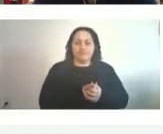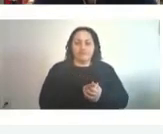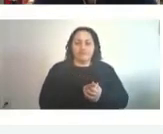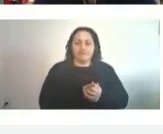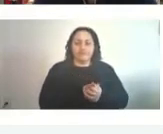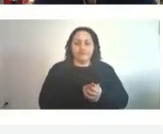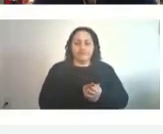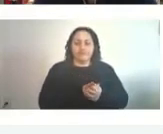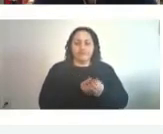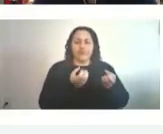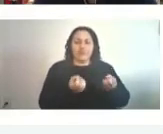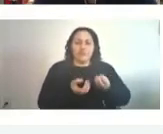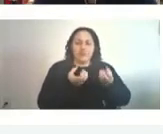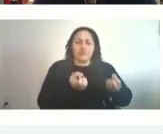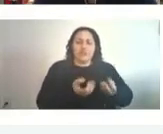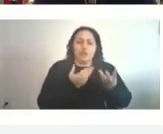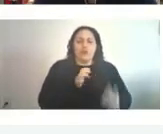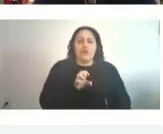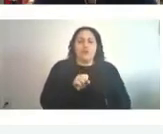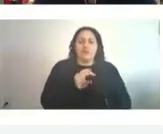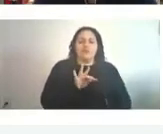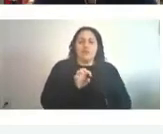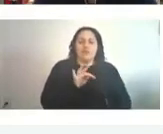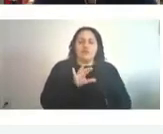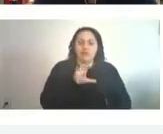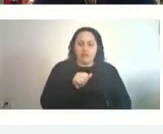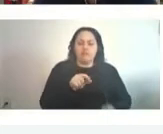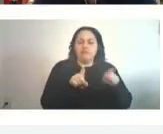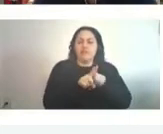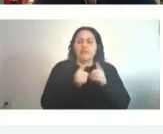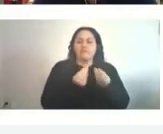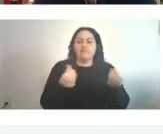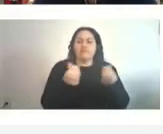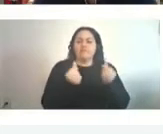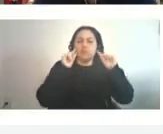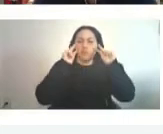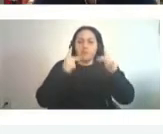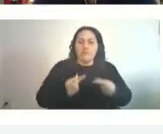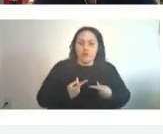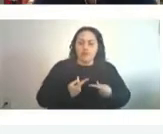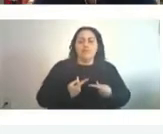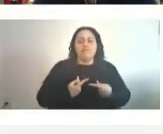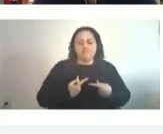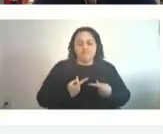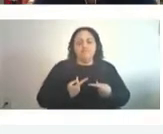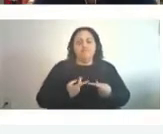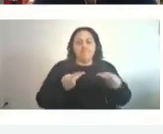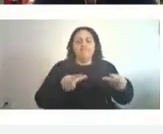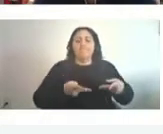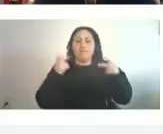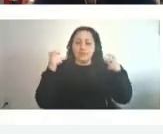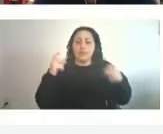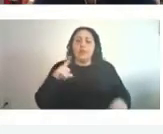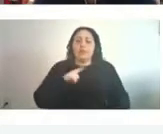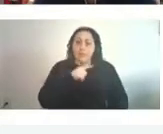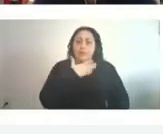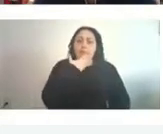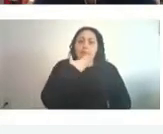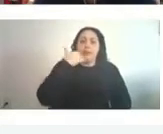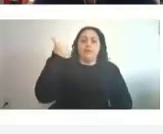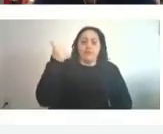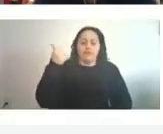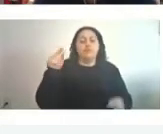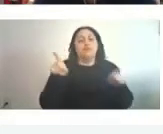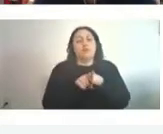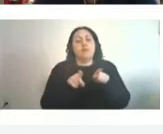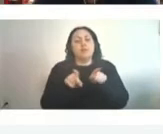da sensibilidade humana, ela realmente, assim como produziu benefícios, ela produziu também